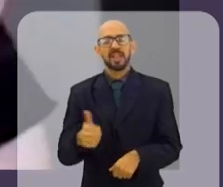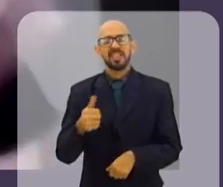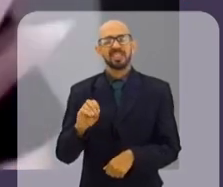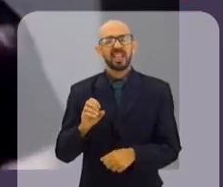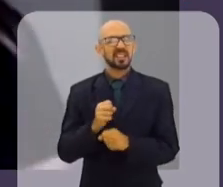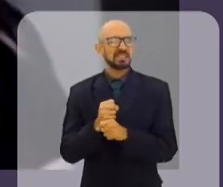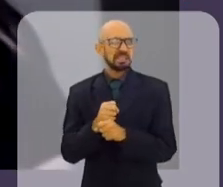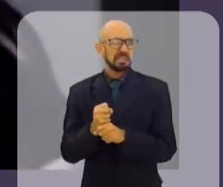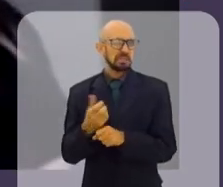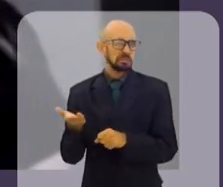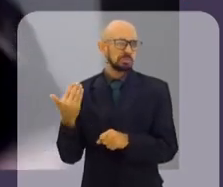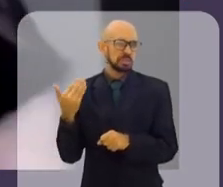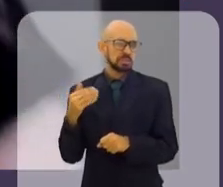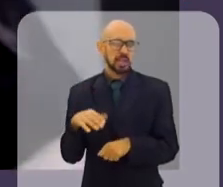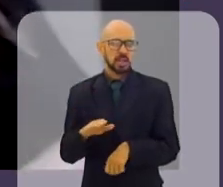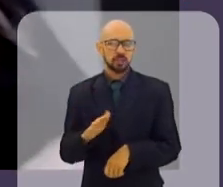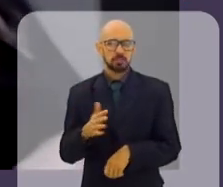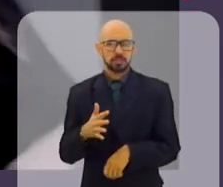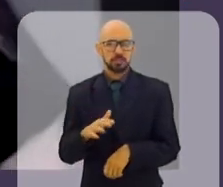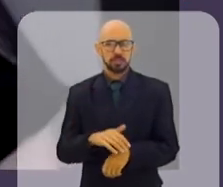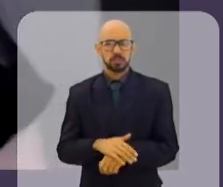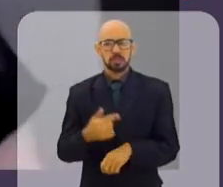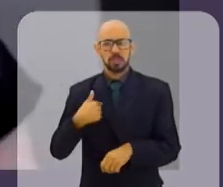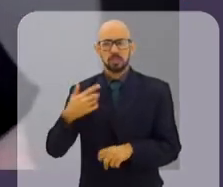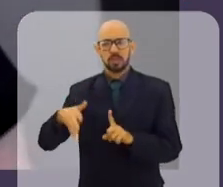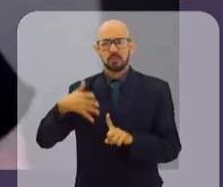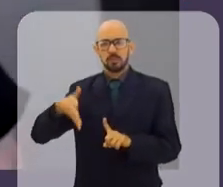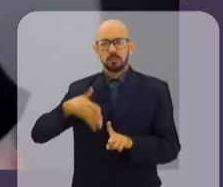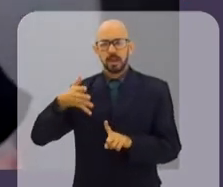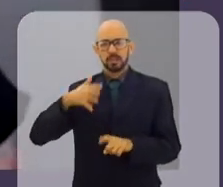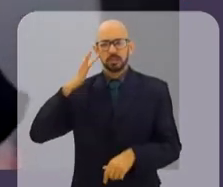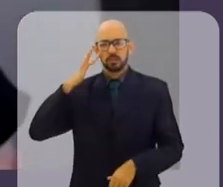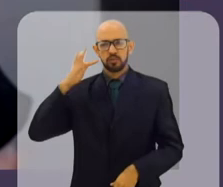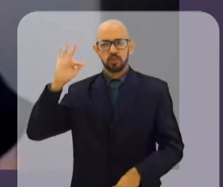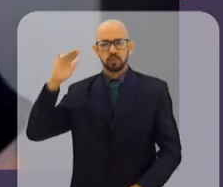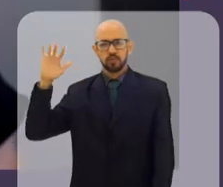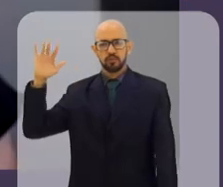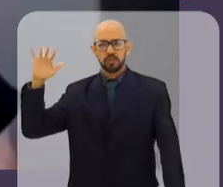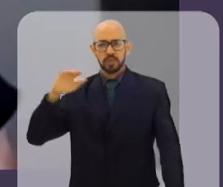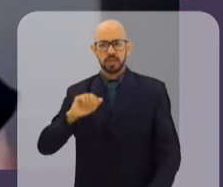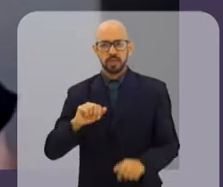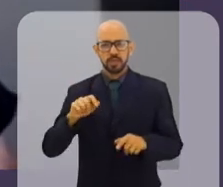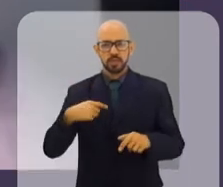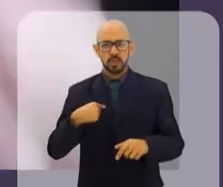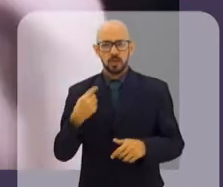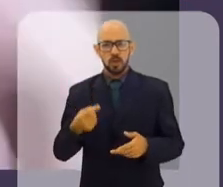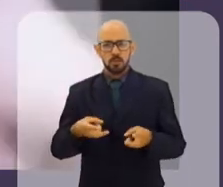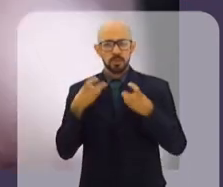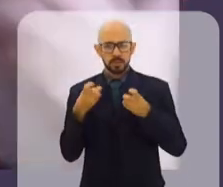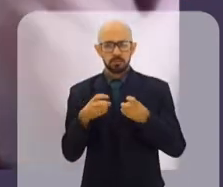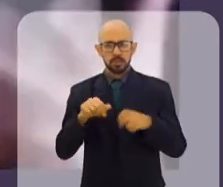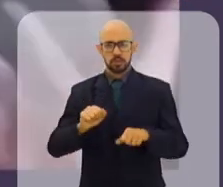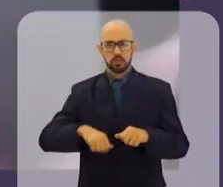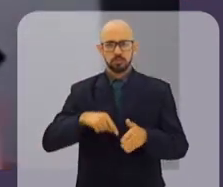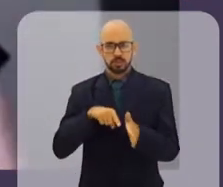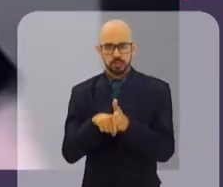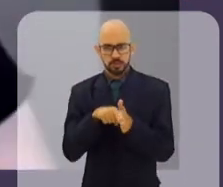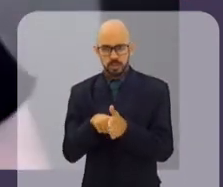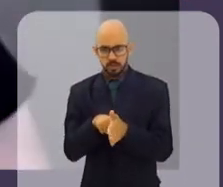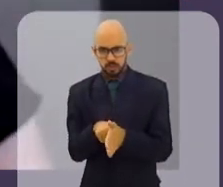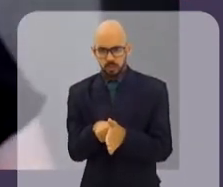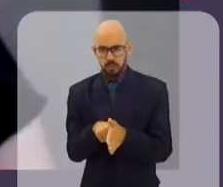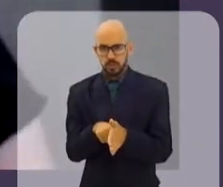que 10 anos atrás, quase, eu estava numa palestra de filosofia, e aí eu escutei de um